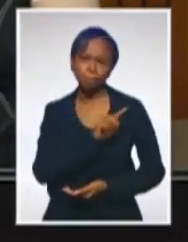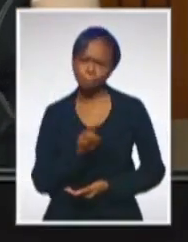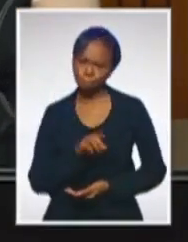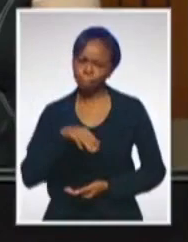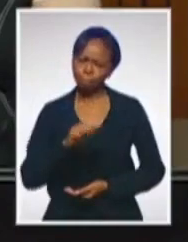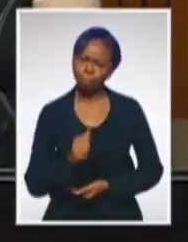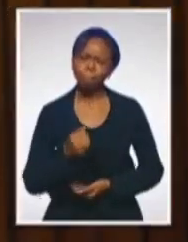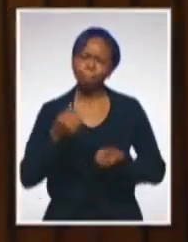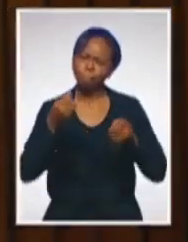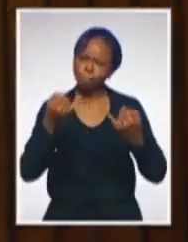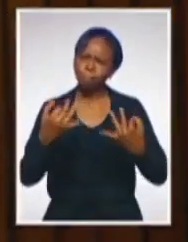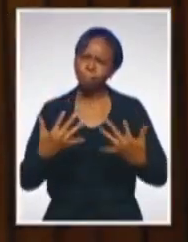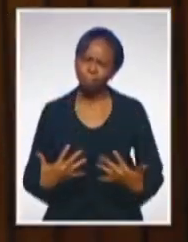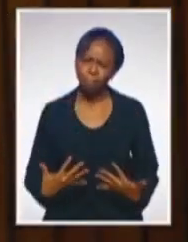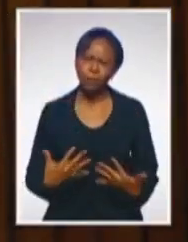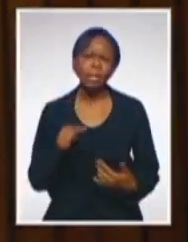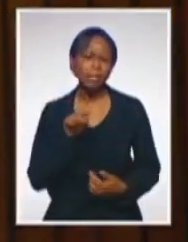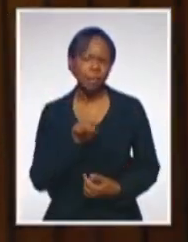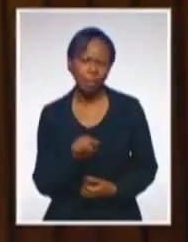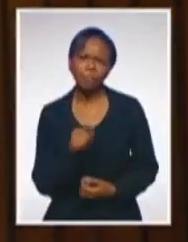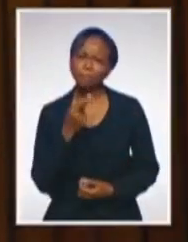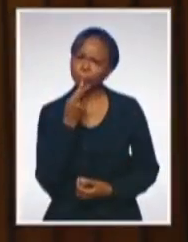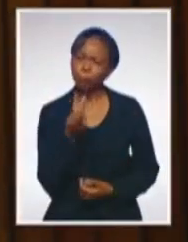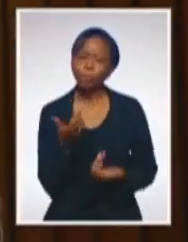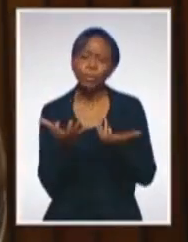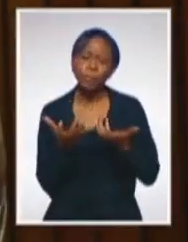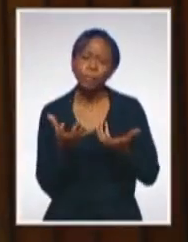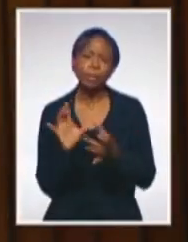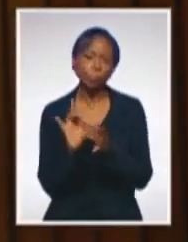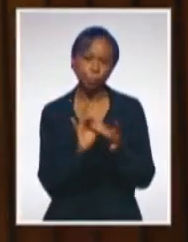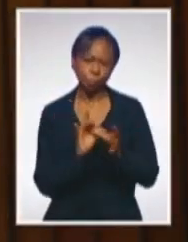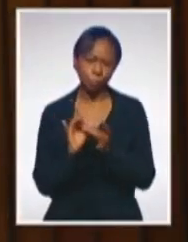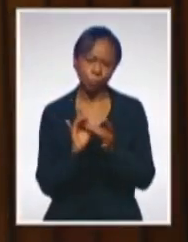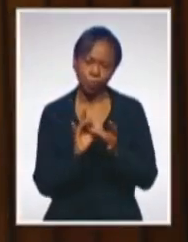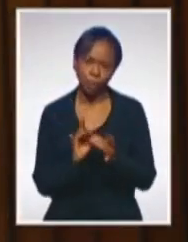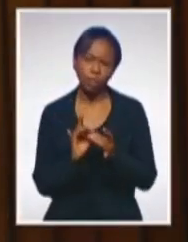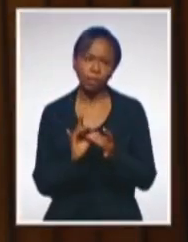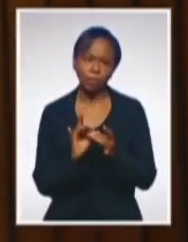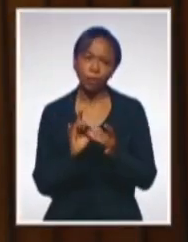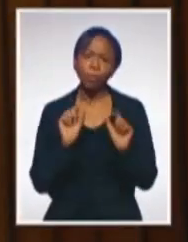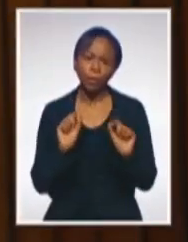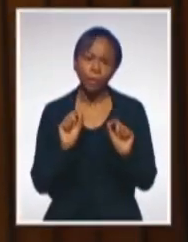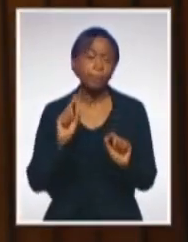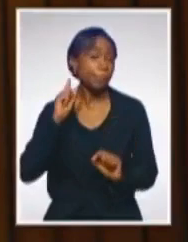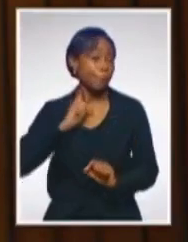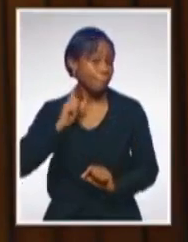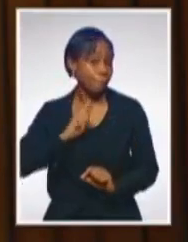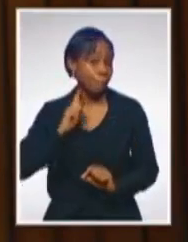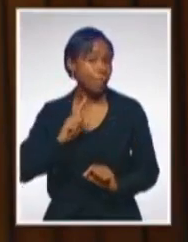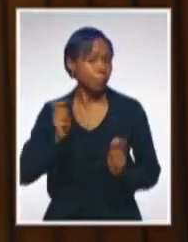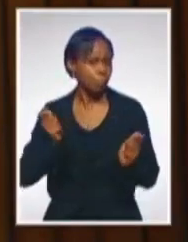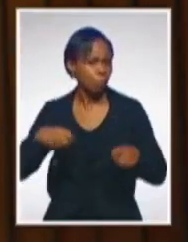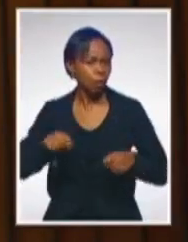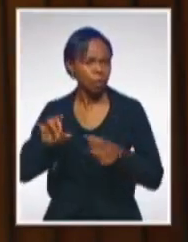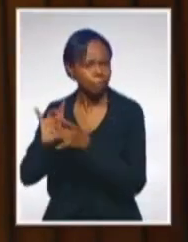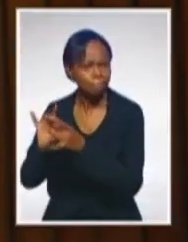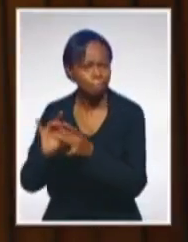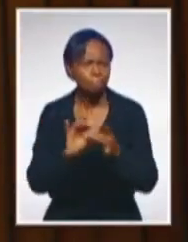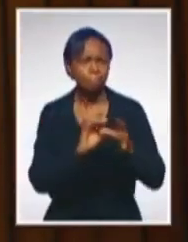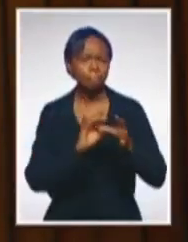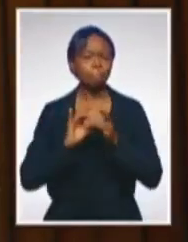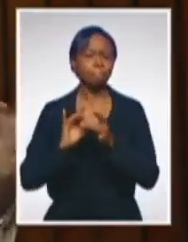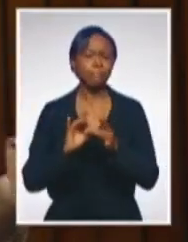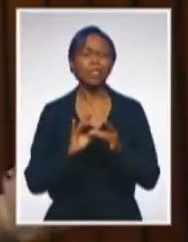nos pareceu assim que ele quer a união, ele quer que Minas se una de alguma maneira para tentar resolver os problemas gravíssimos,